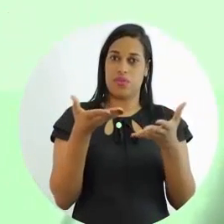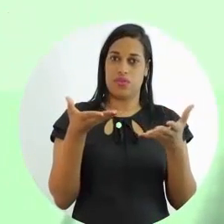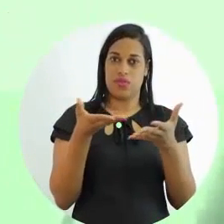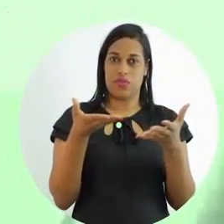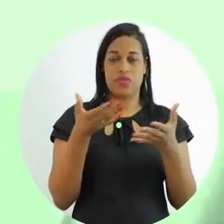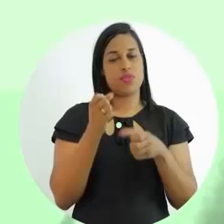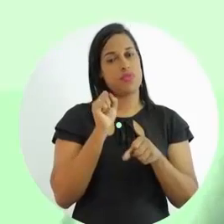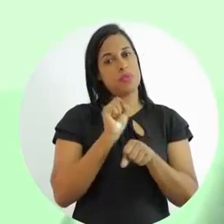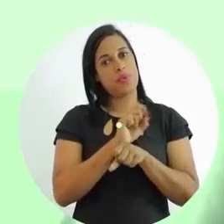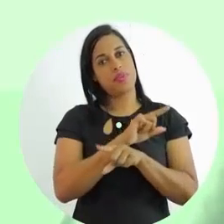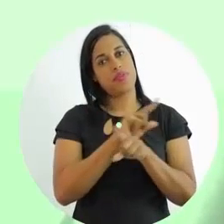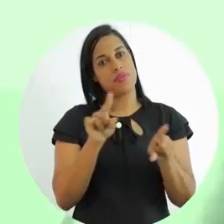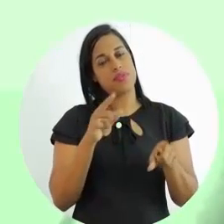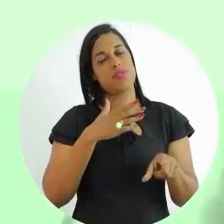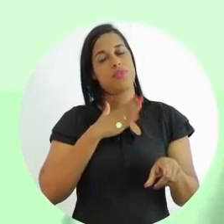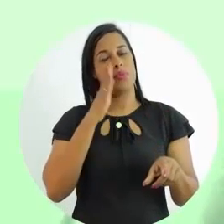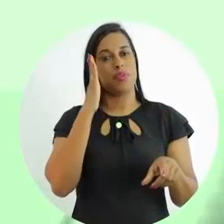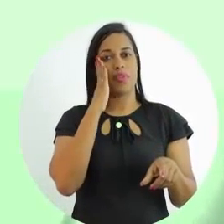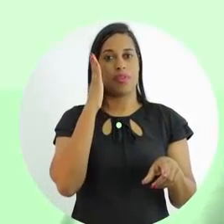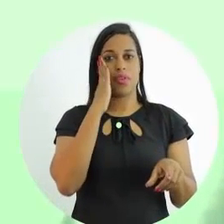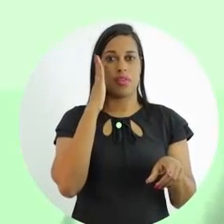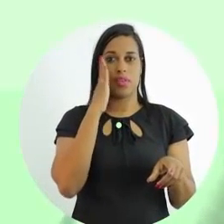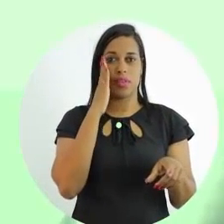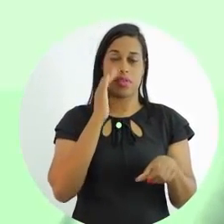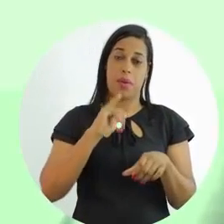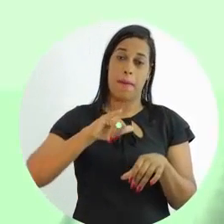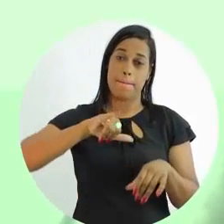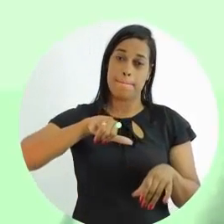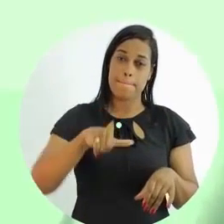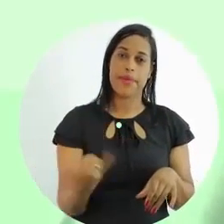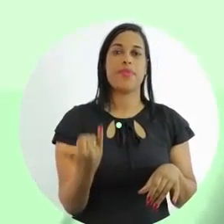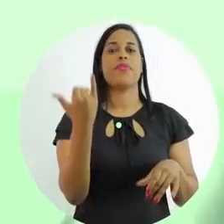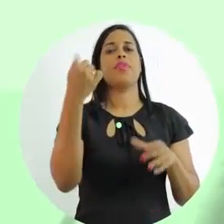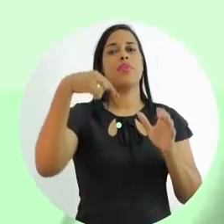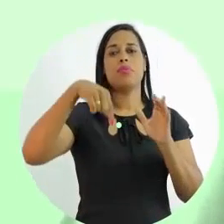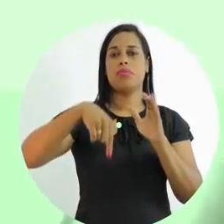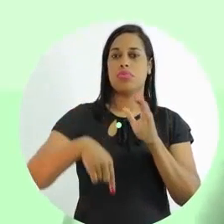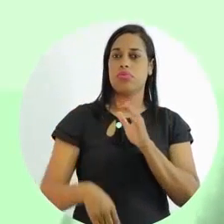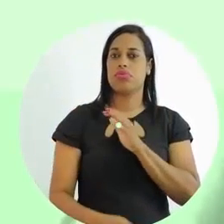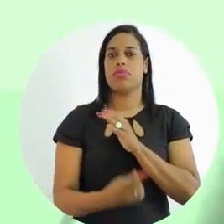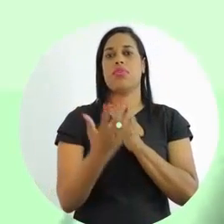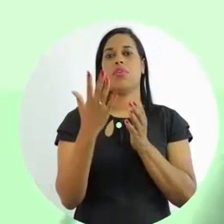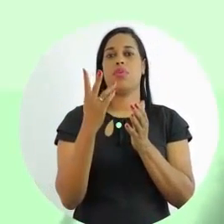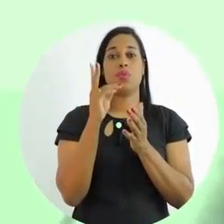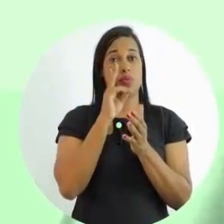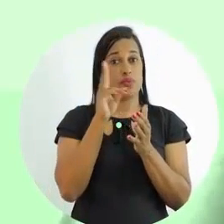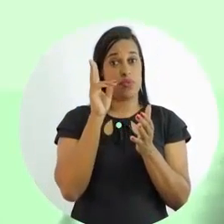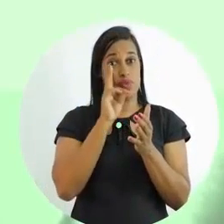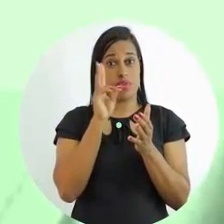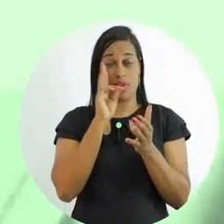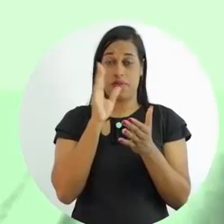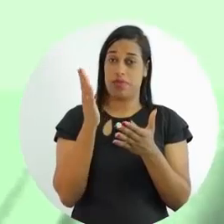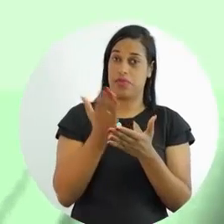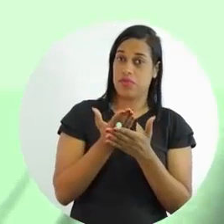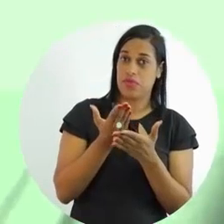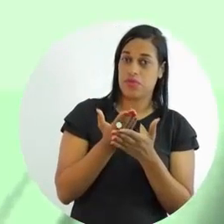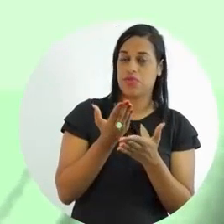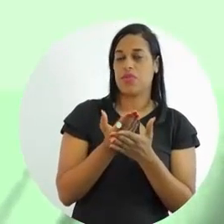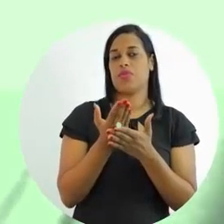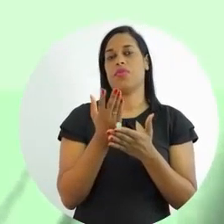atuais. Espero que vocês tenham compreendido e aproveitem para aprofundar nos livros de história, em sites